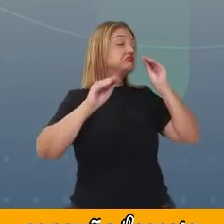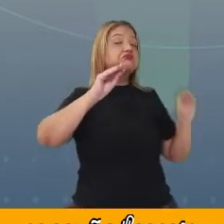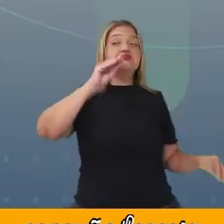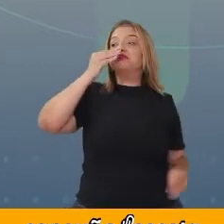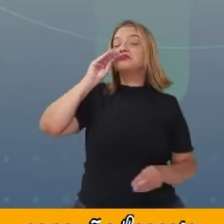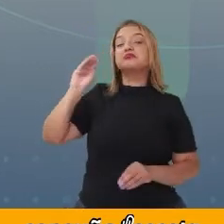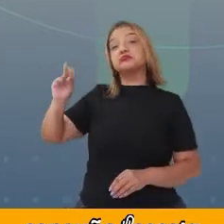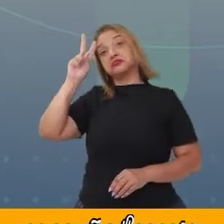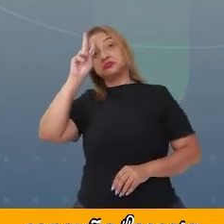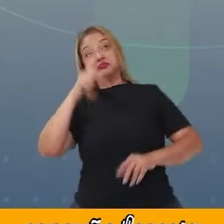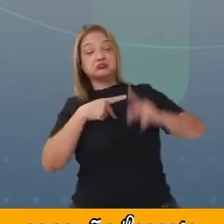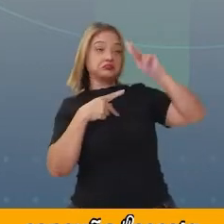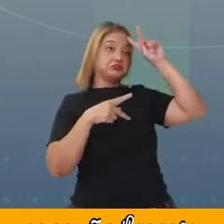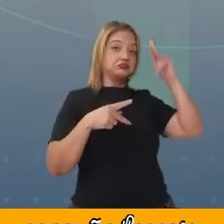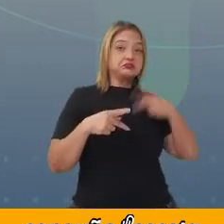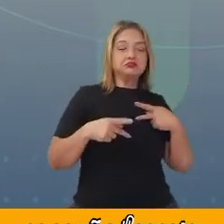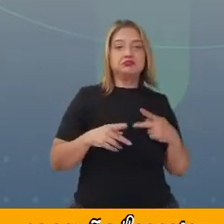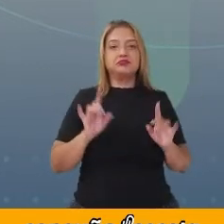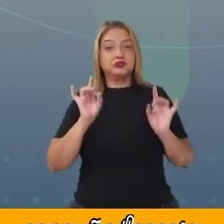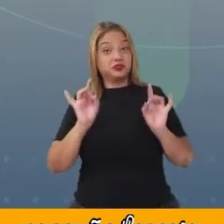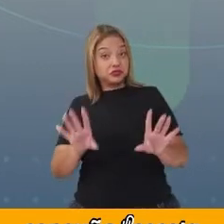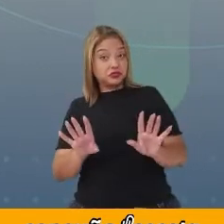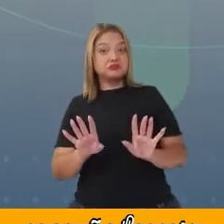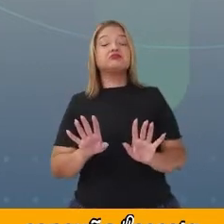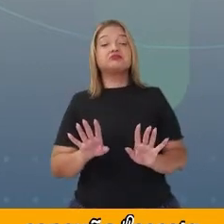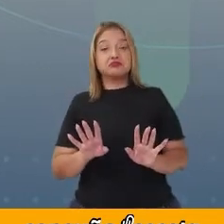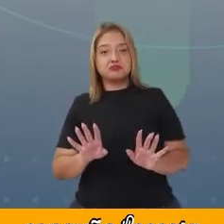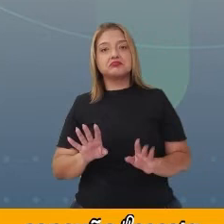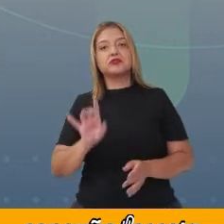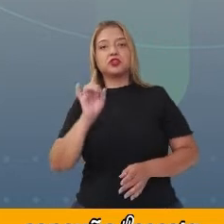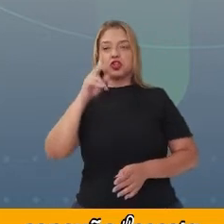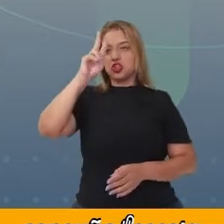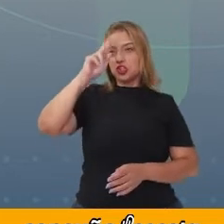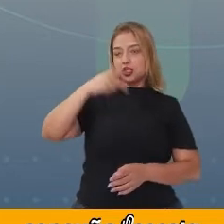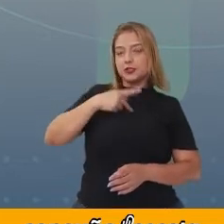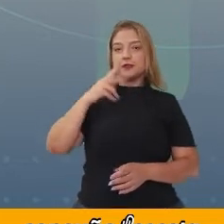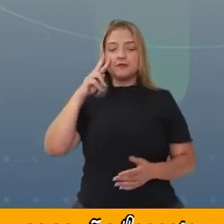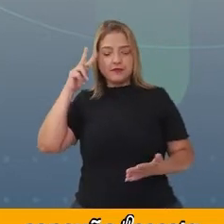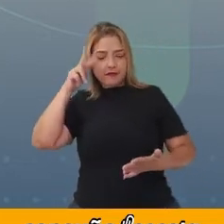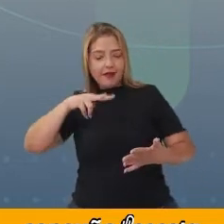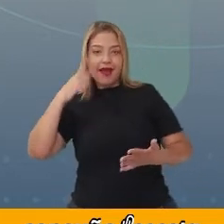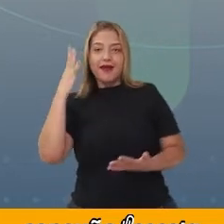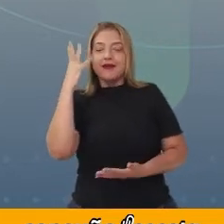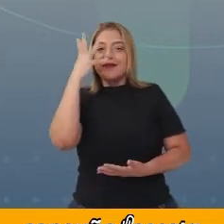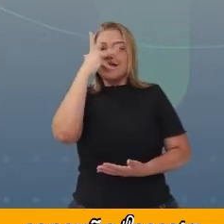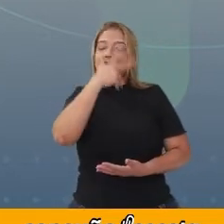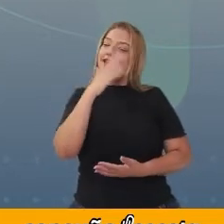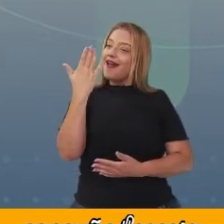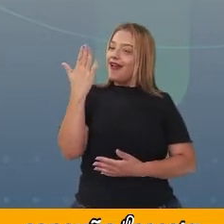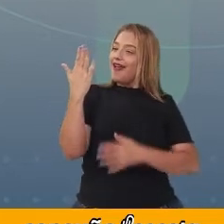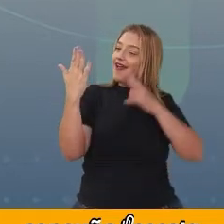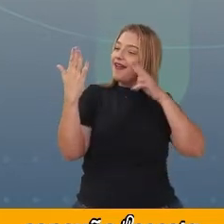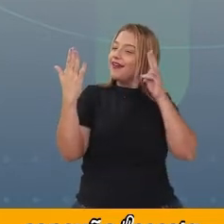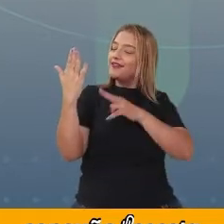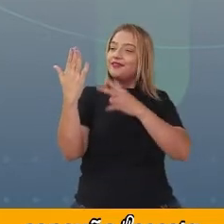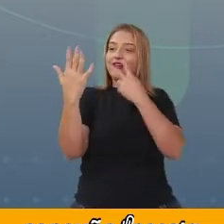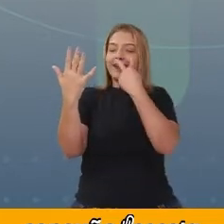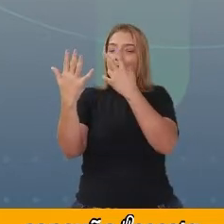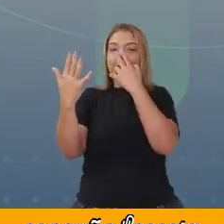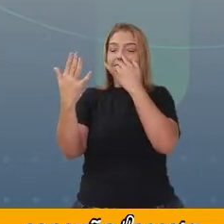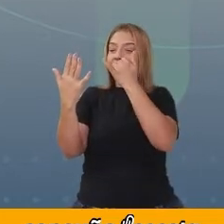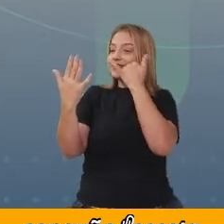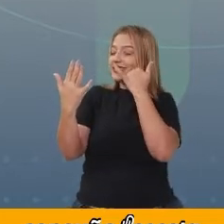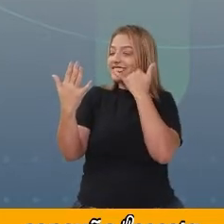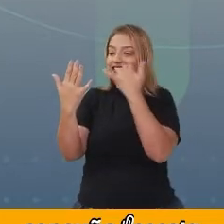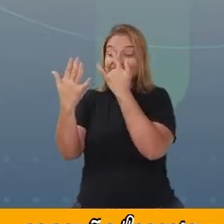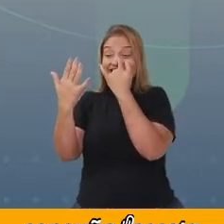E ele só conseguia ver a si mesmo, a sua própria beleza. E dizia que nunca se